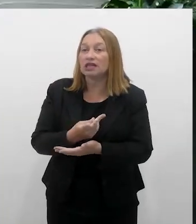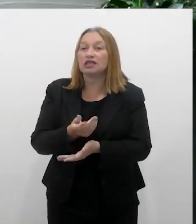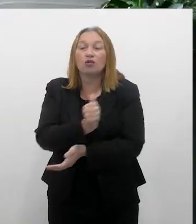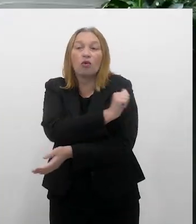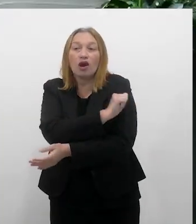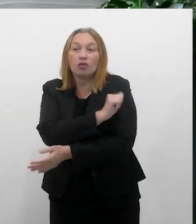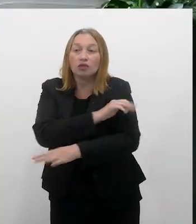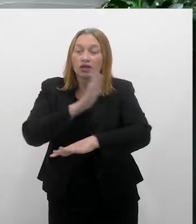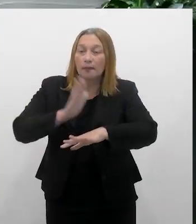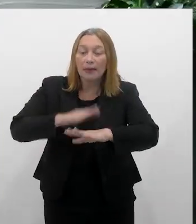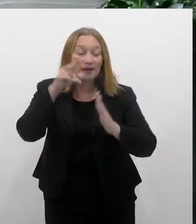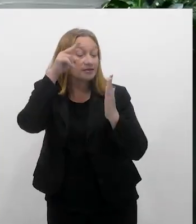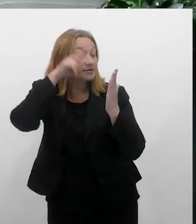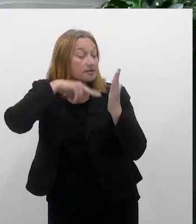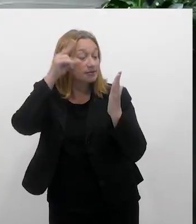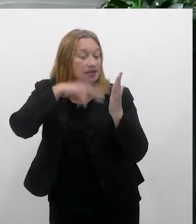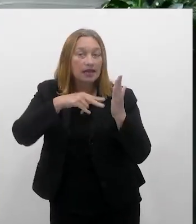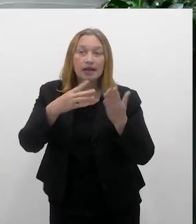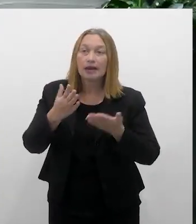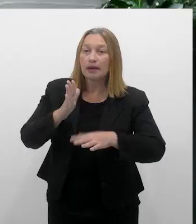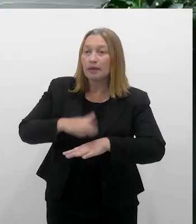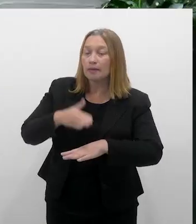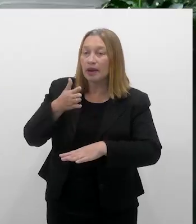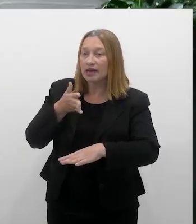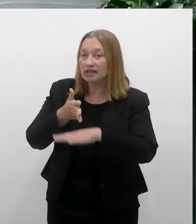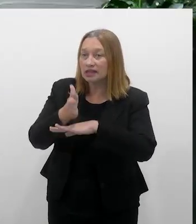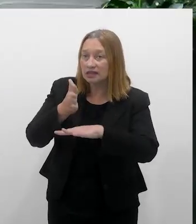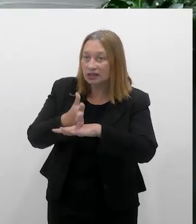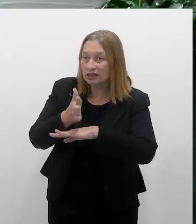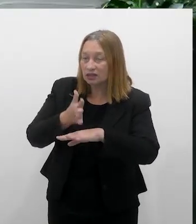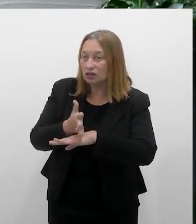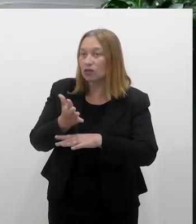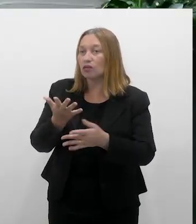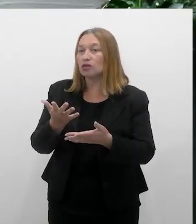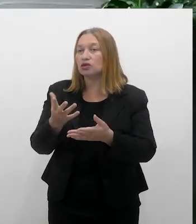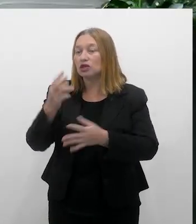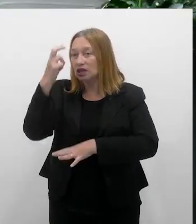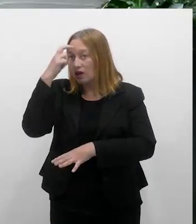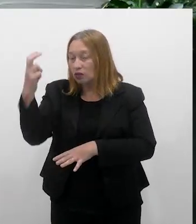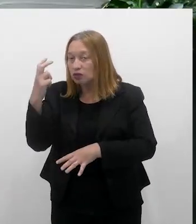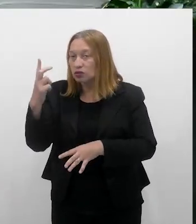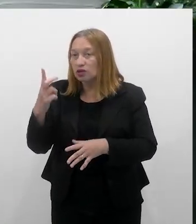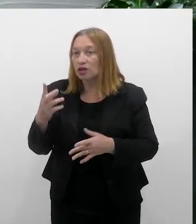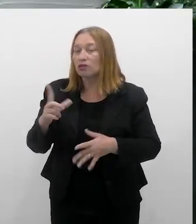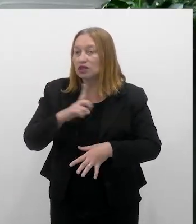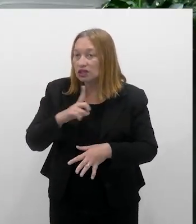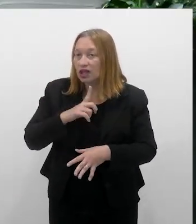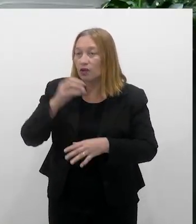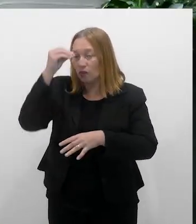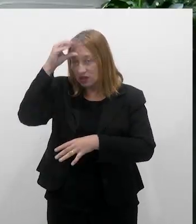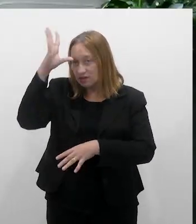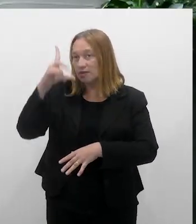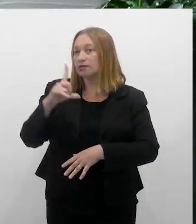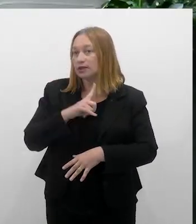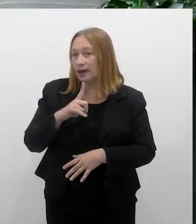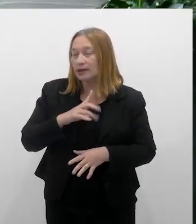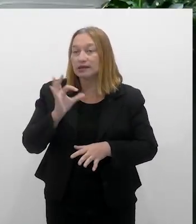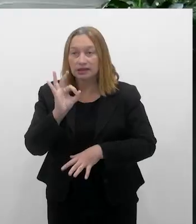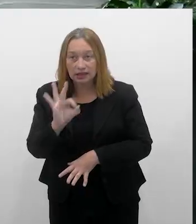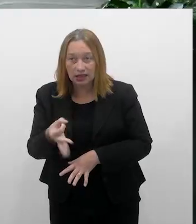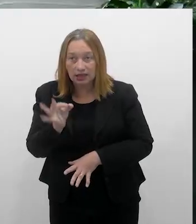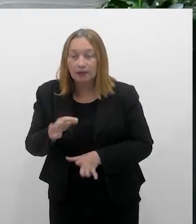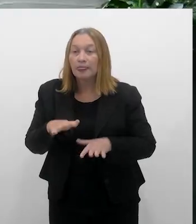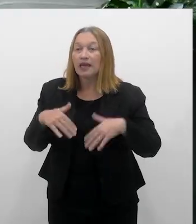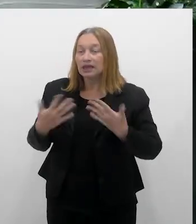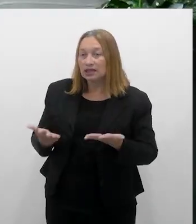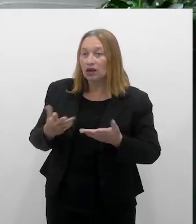que faz uma população mais frequentadora dos equipamentos culturais, com certeza, é quando ela tem mais conhecimento. Com